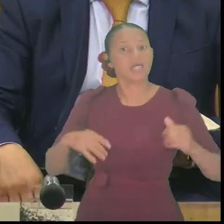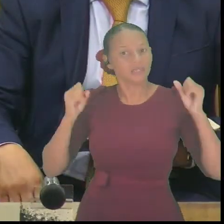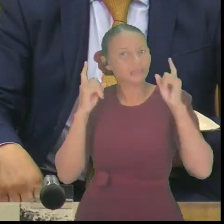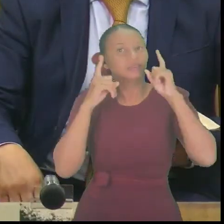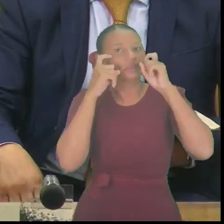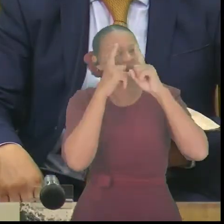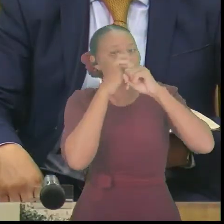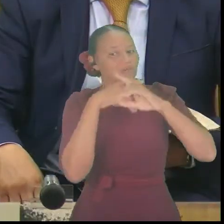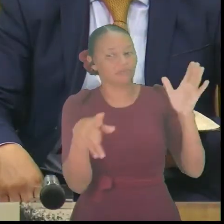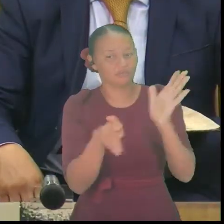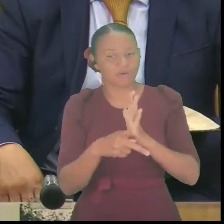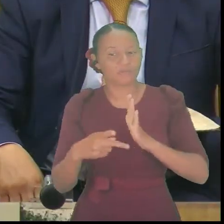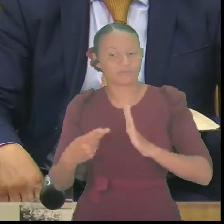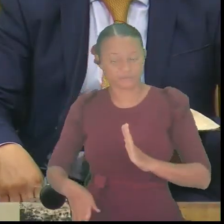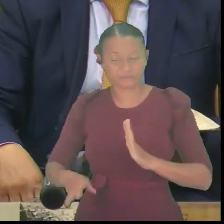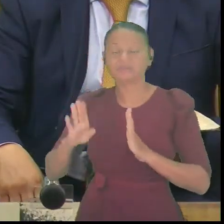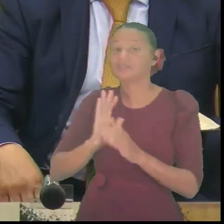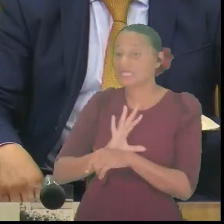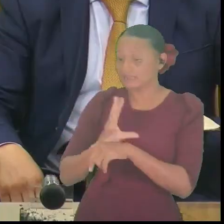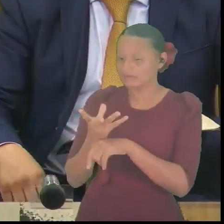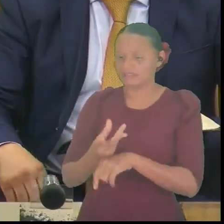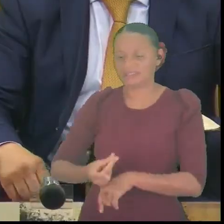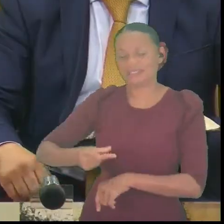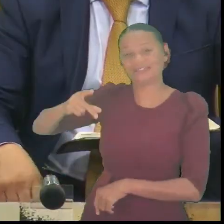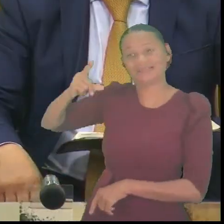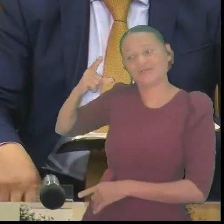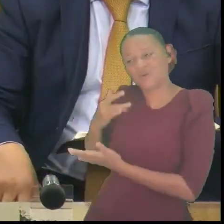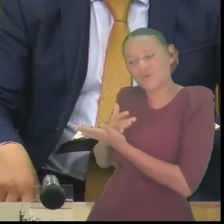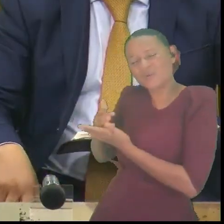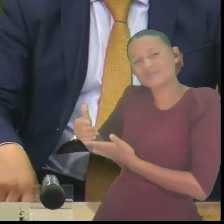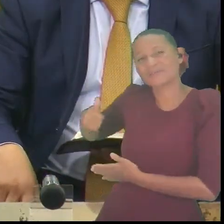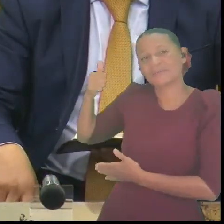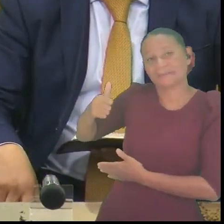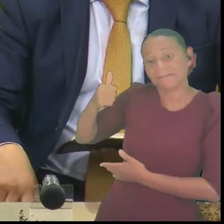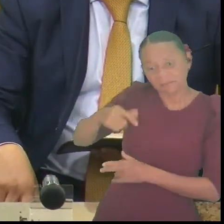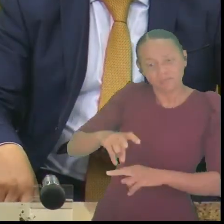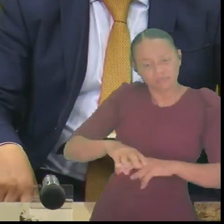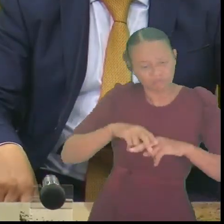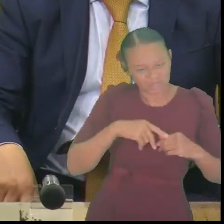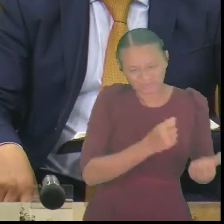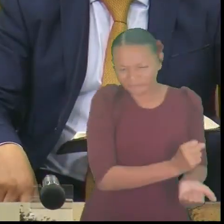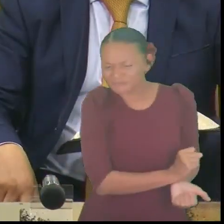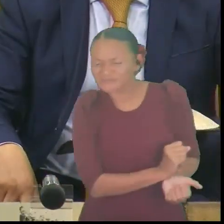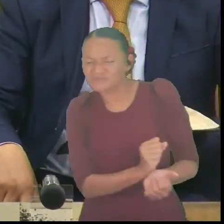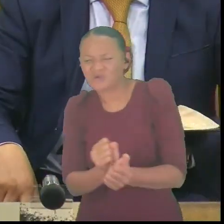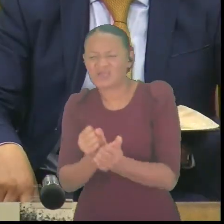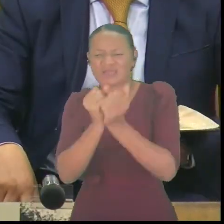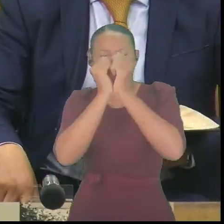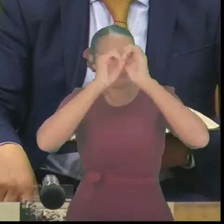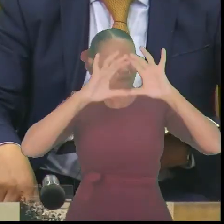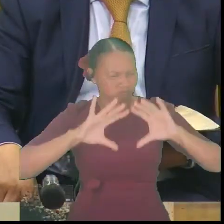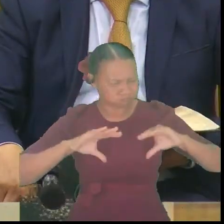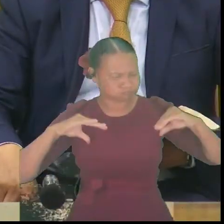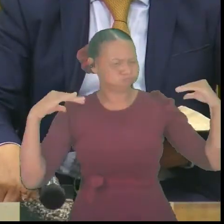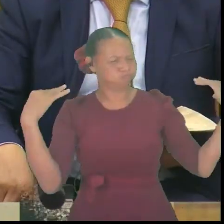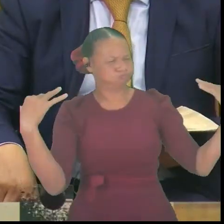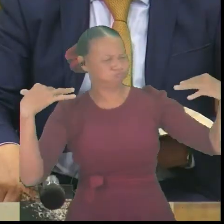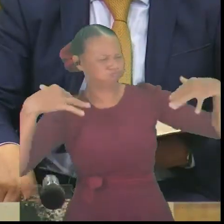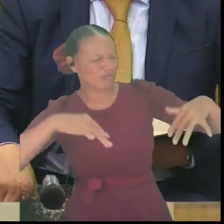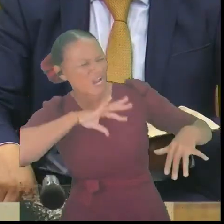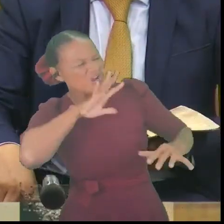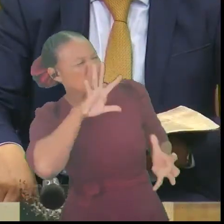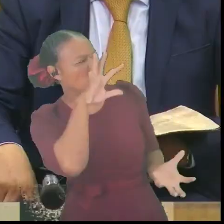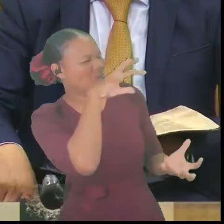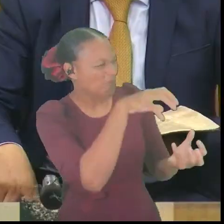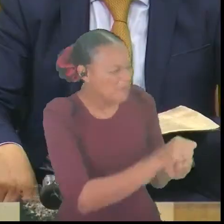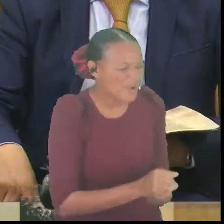dificuldade da igreja primitiva. Foi por isso que os nossos irmãos foram levados às arenas, foram decapitados, foram martirizados,